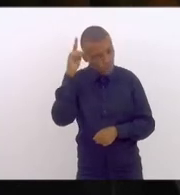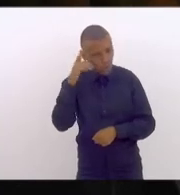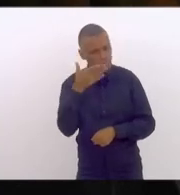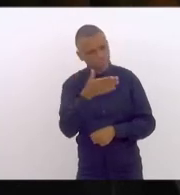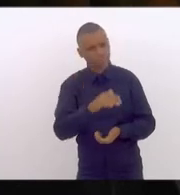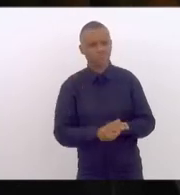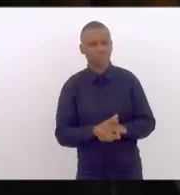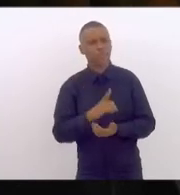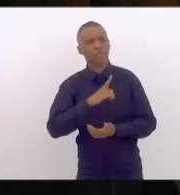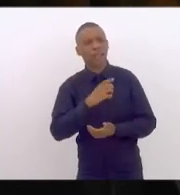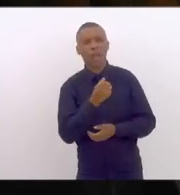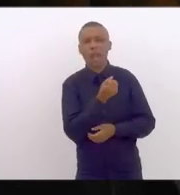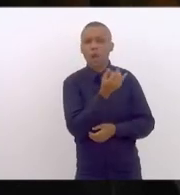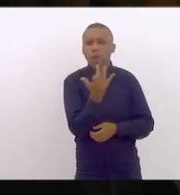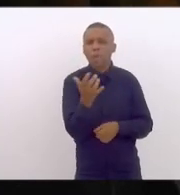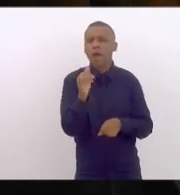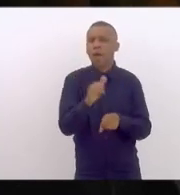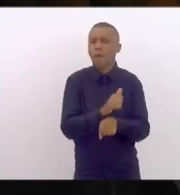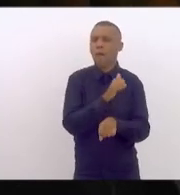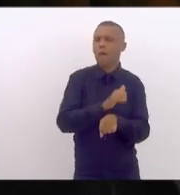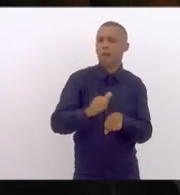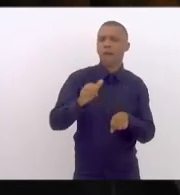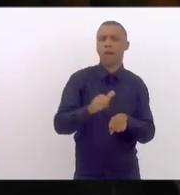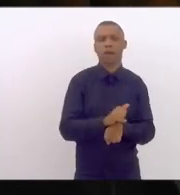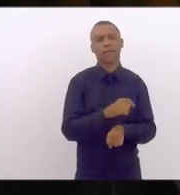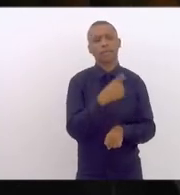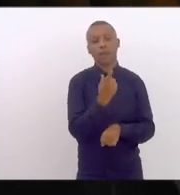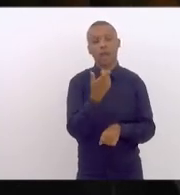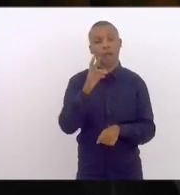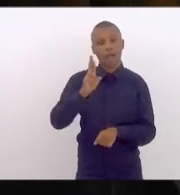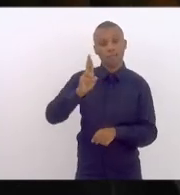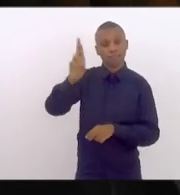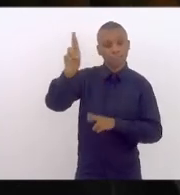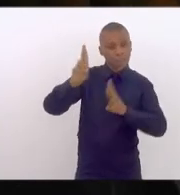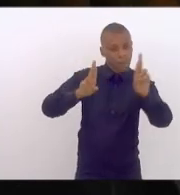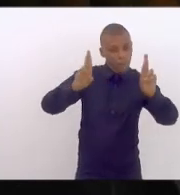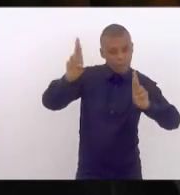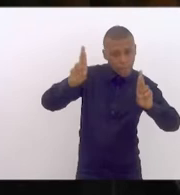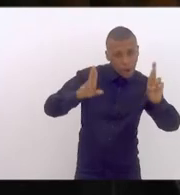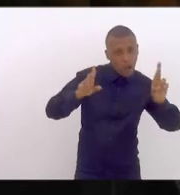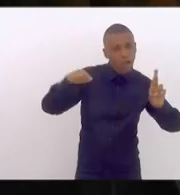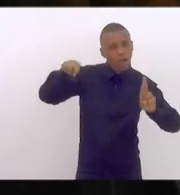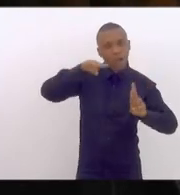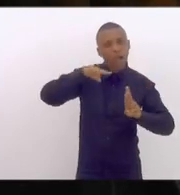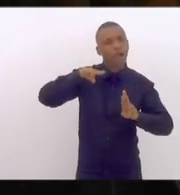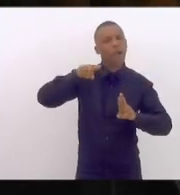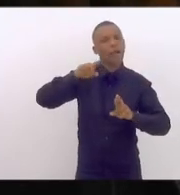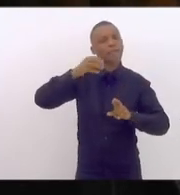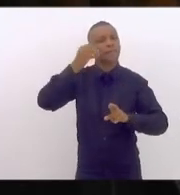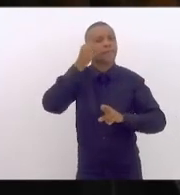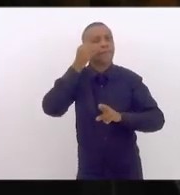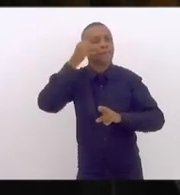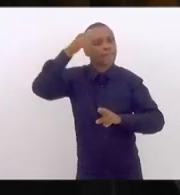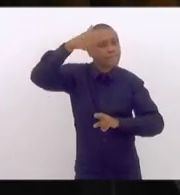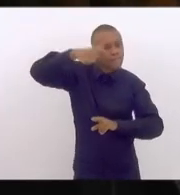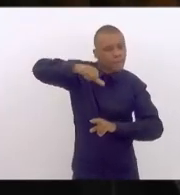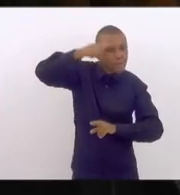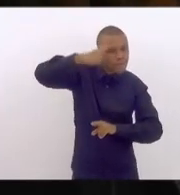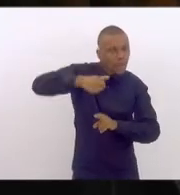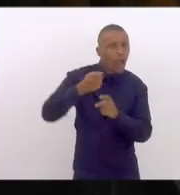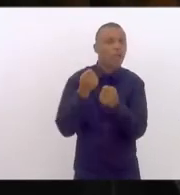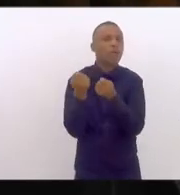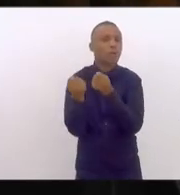Existe algum meio de as autoridades verificarem e controlarem